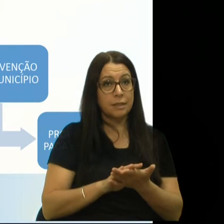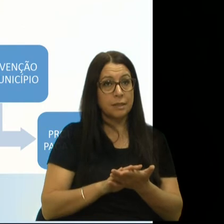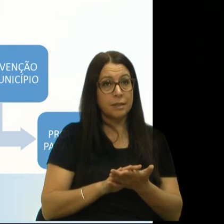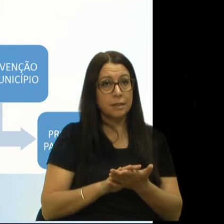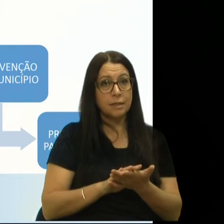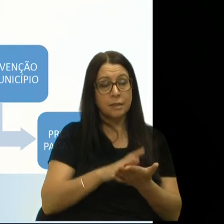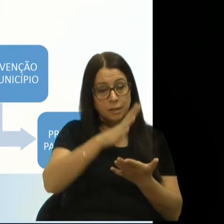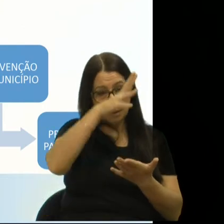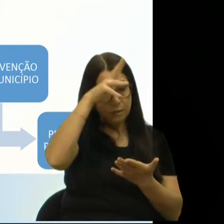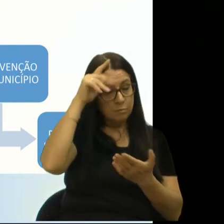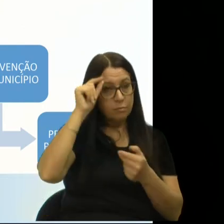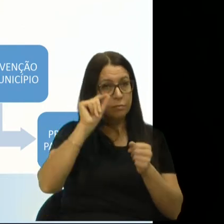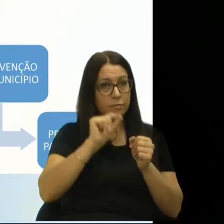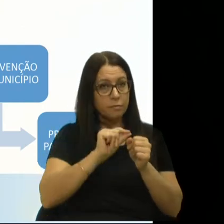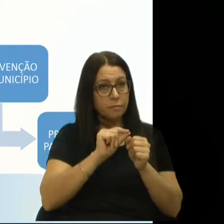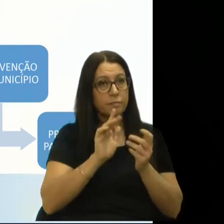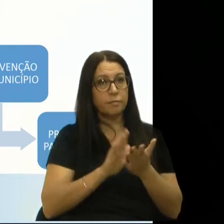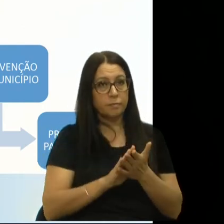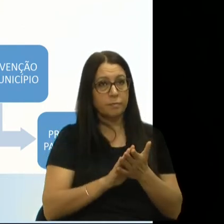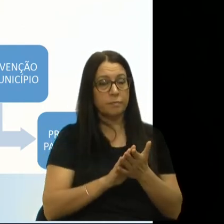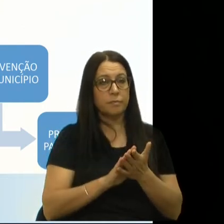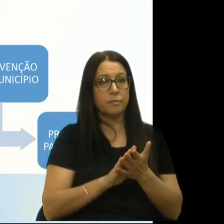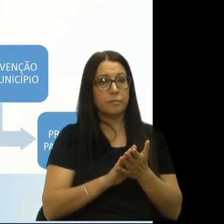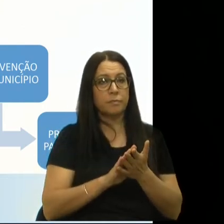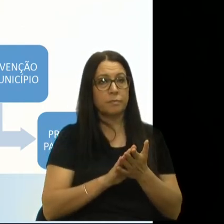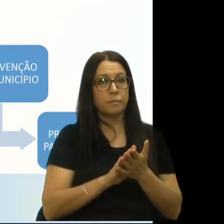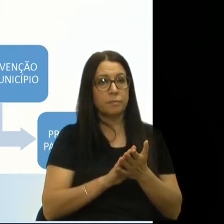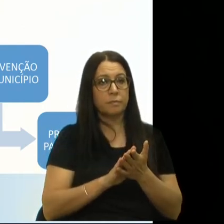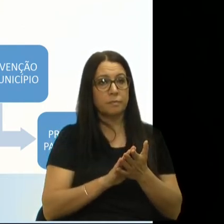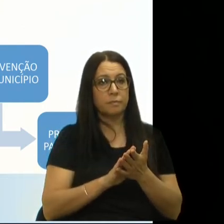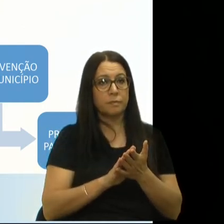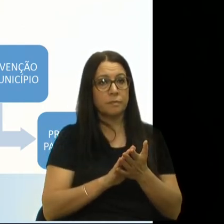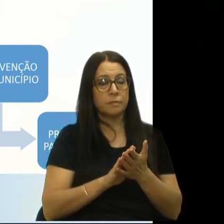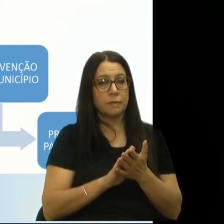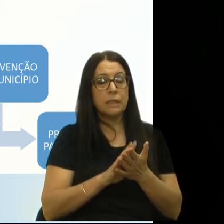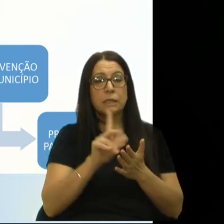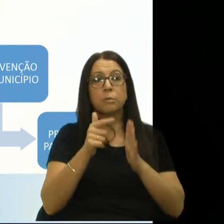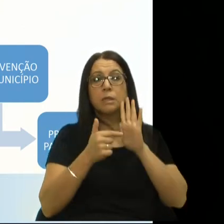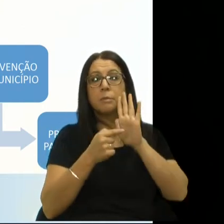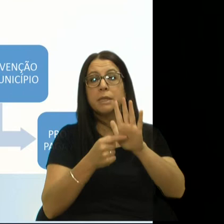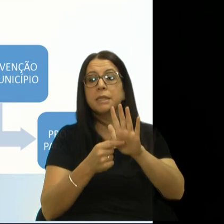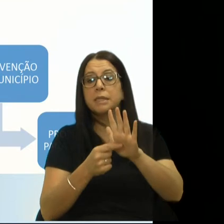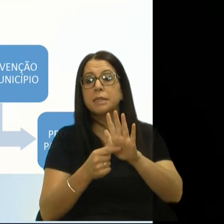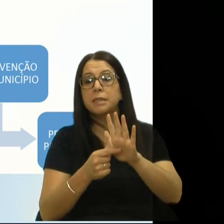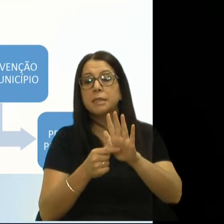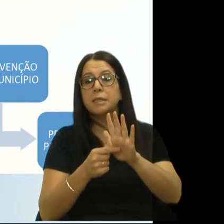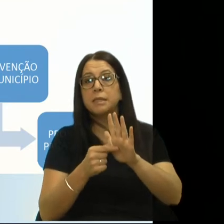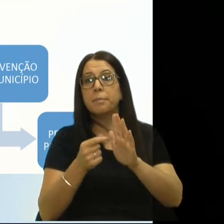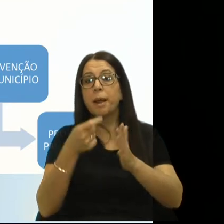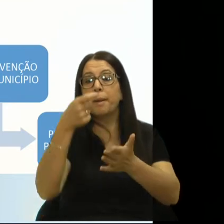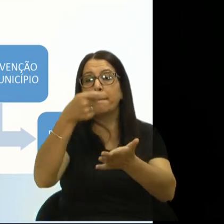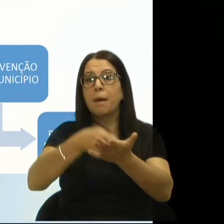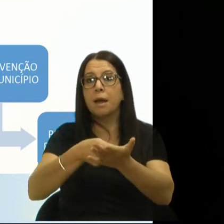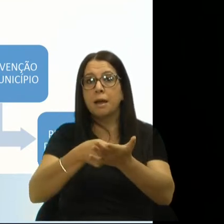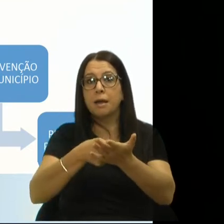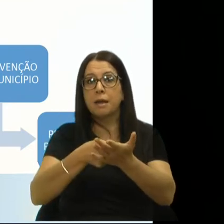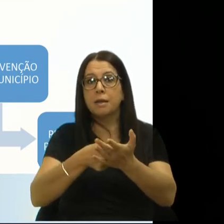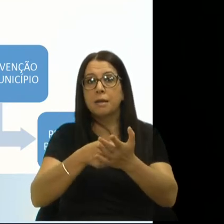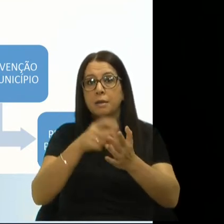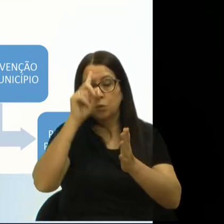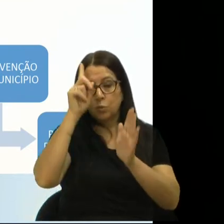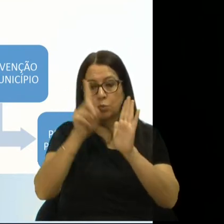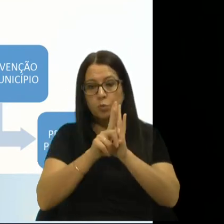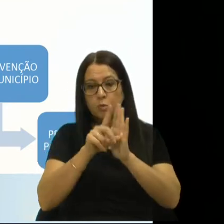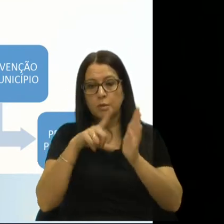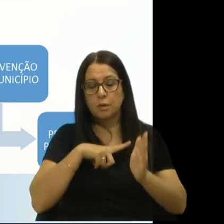poder público faça, né, faça e depois apresente a conta. O proprietário tem 20 dias para